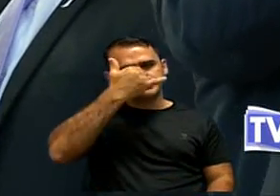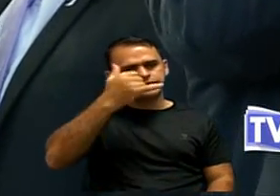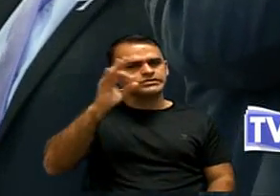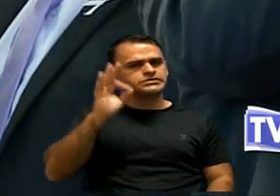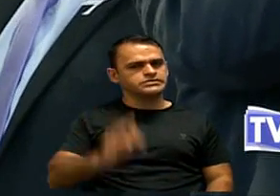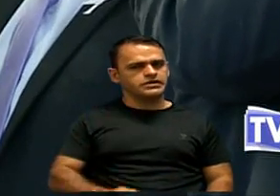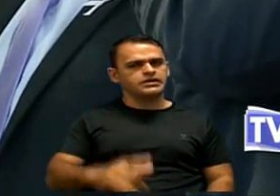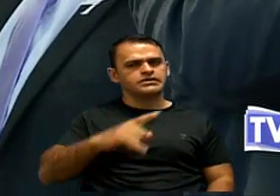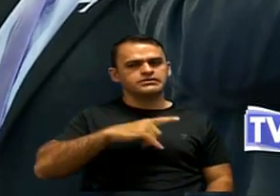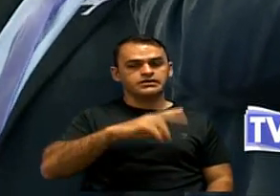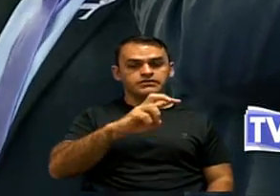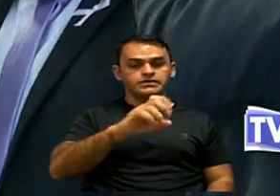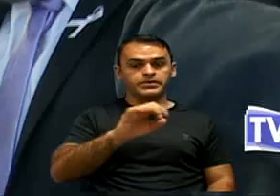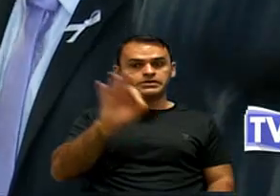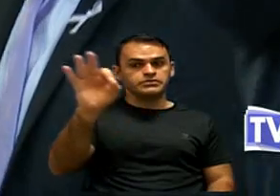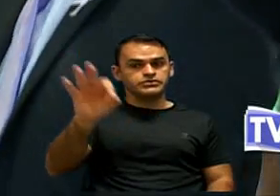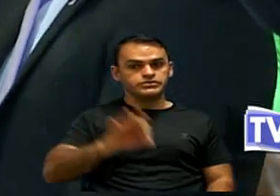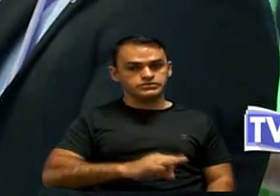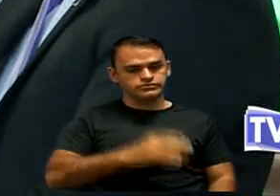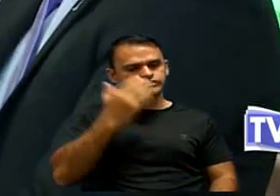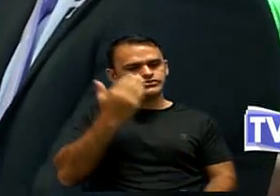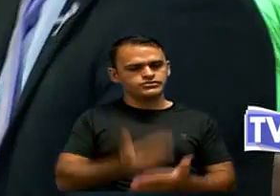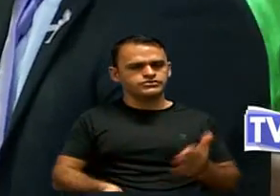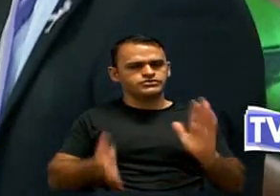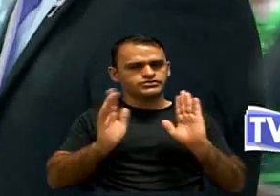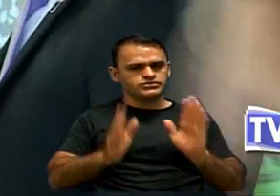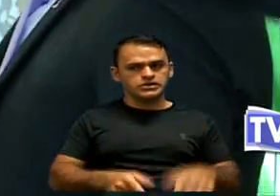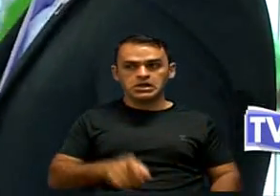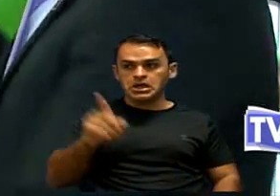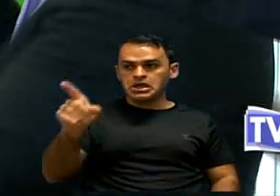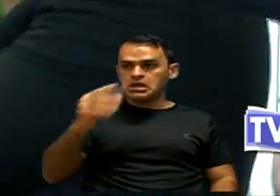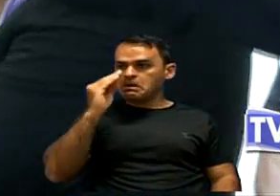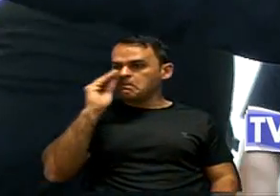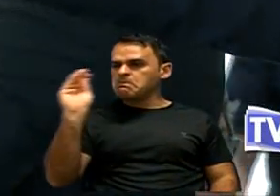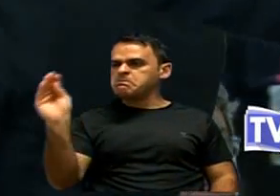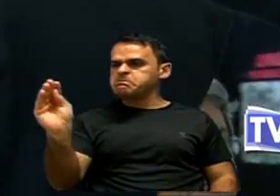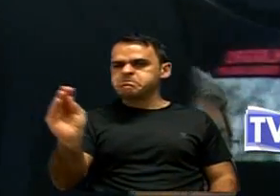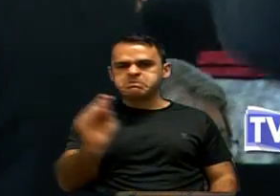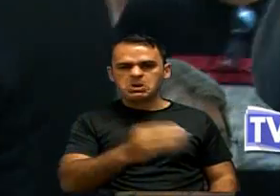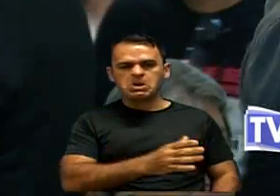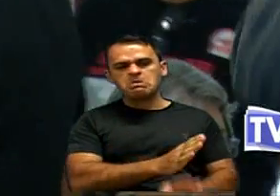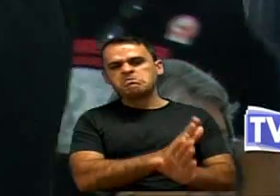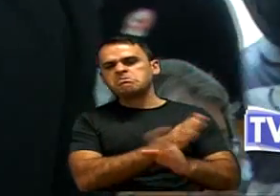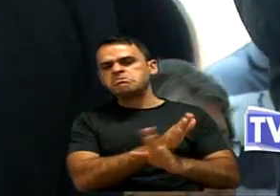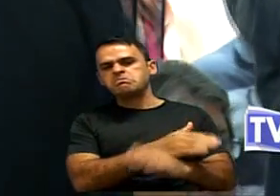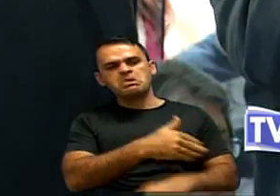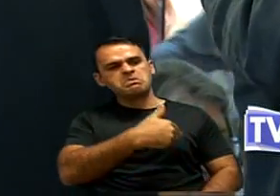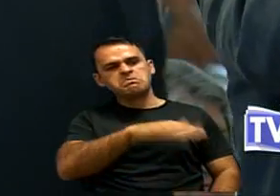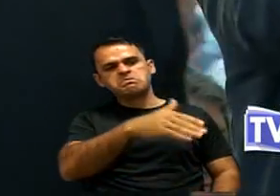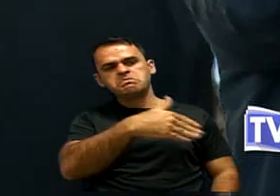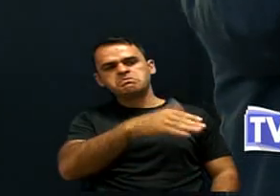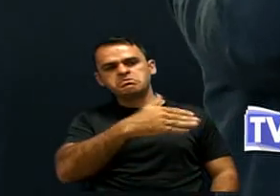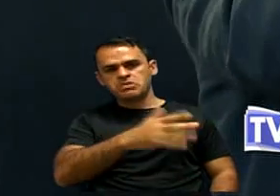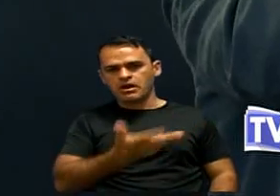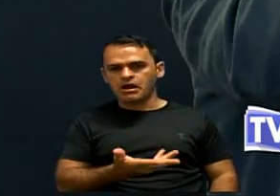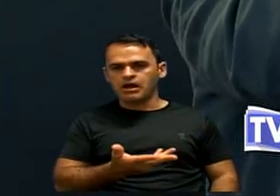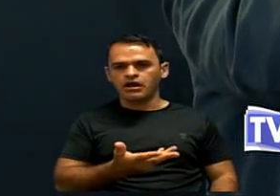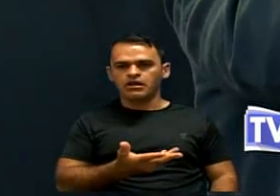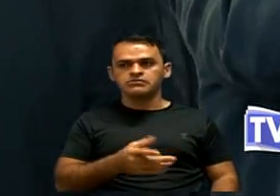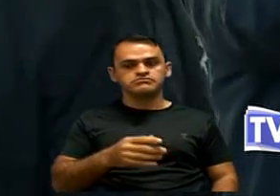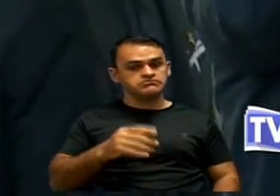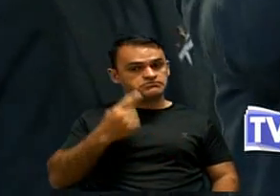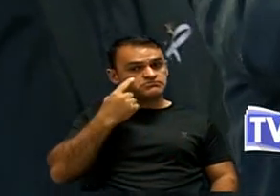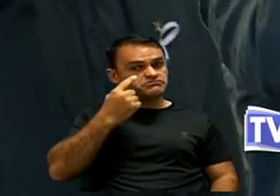mais de 50% dos votos. É verdade. E eles que continuem fazendo assim, vendo as pessoas gemer lá e morrer, e não vá nem visitar e não mande nem